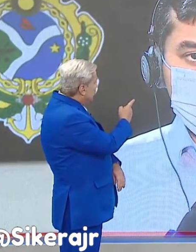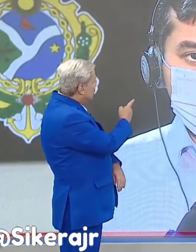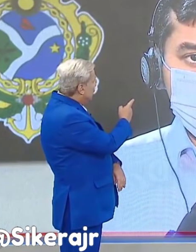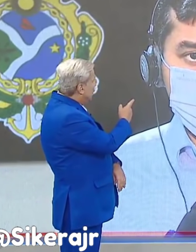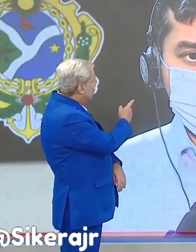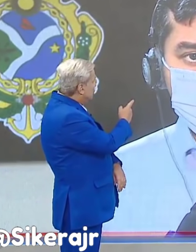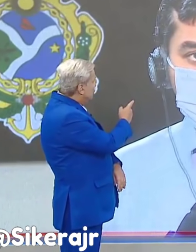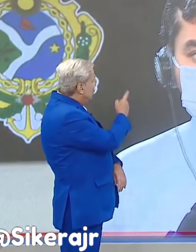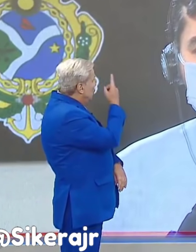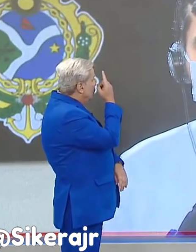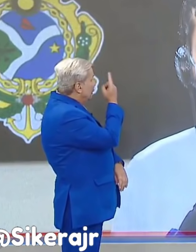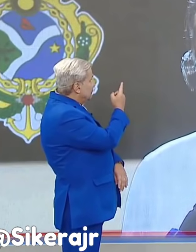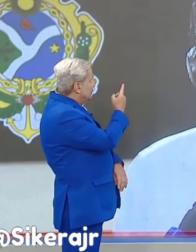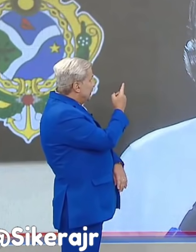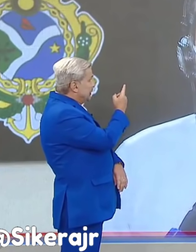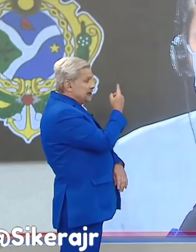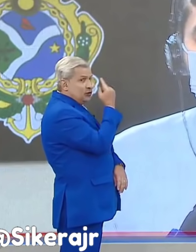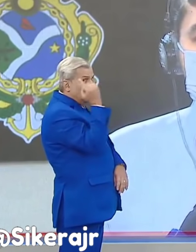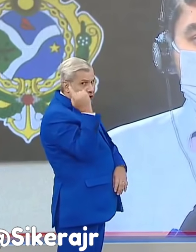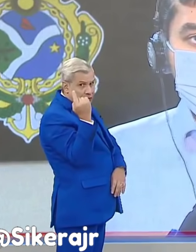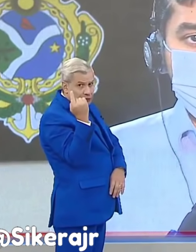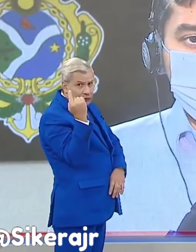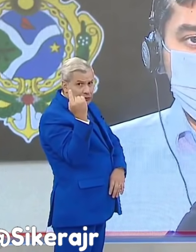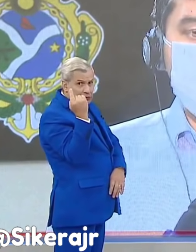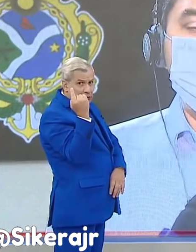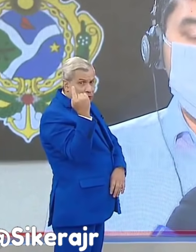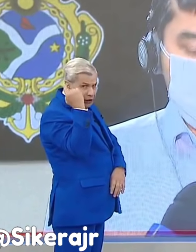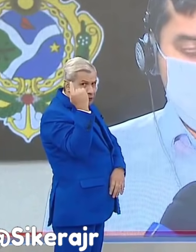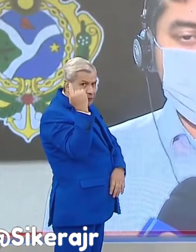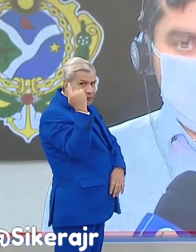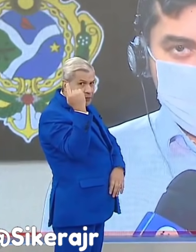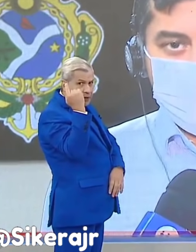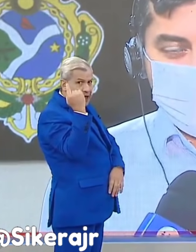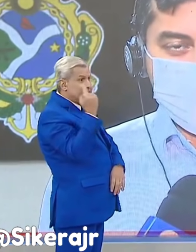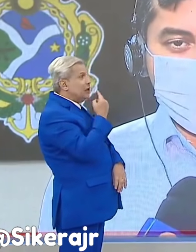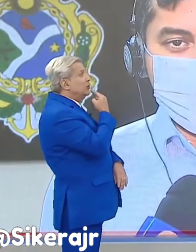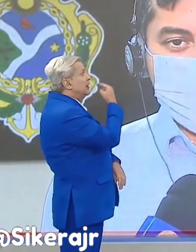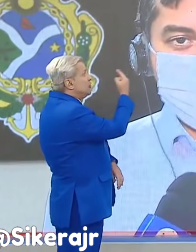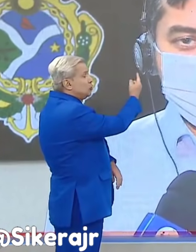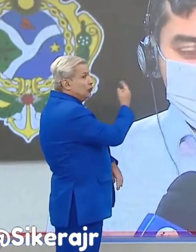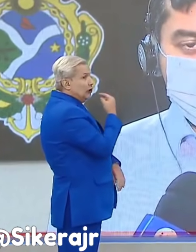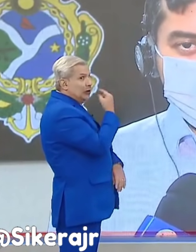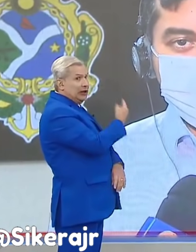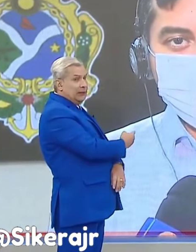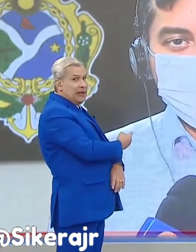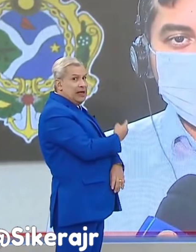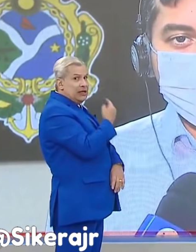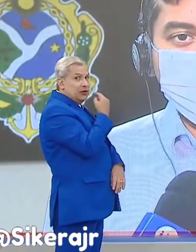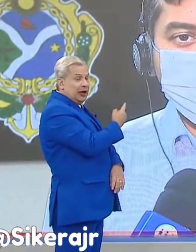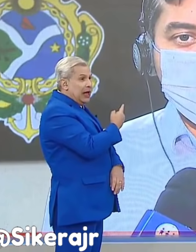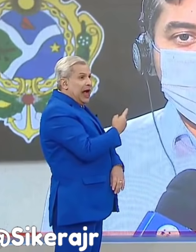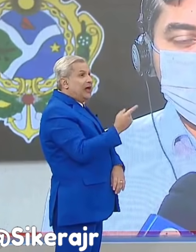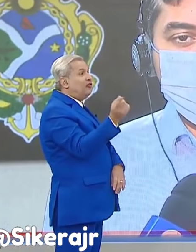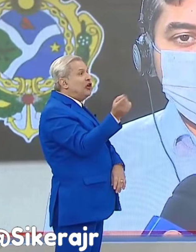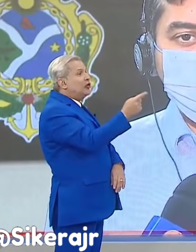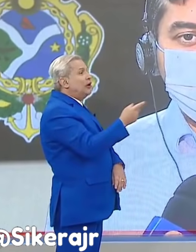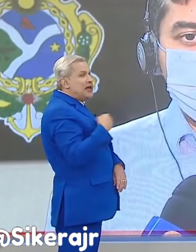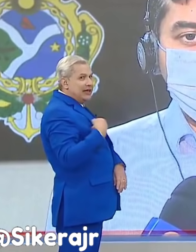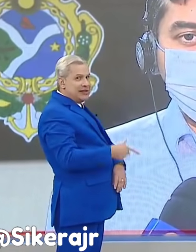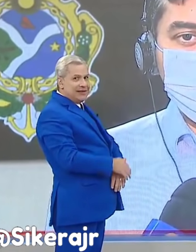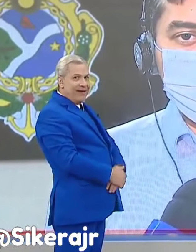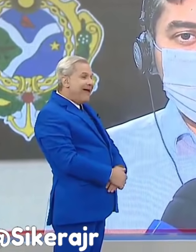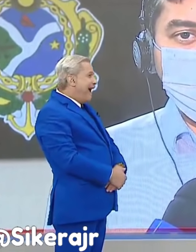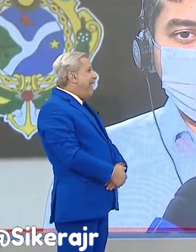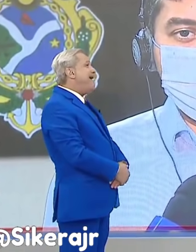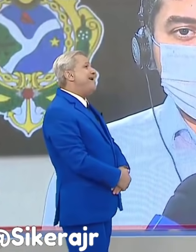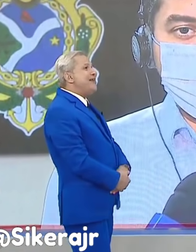ano, né, governador? Um ano atrás. Um ano. Exatamente. É a segunda vez que eu estou falando com ele aqui. Segunda vez. Aí ficam na minha